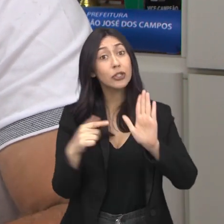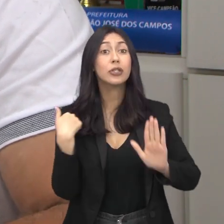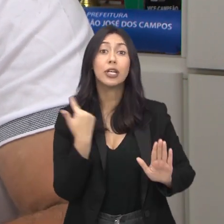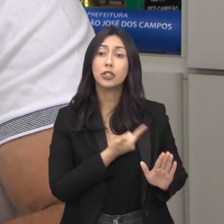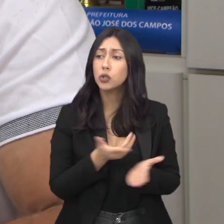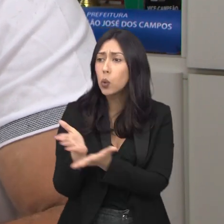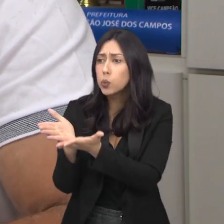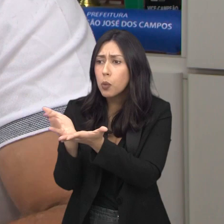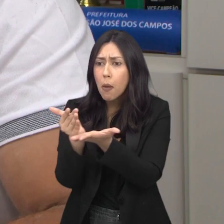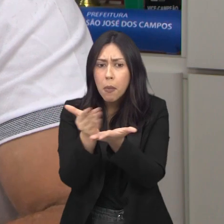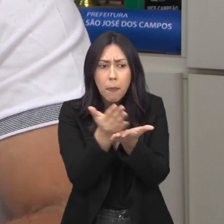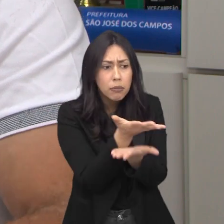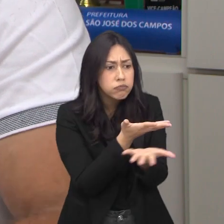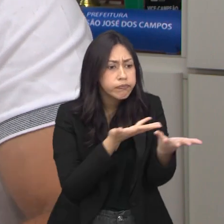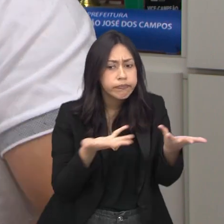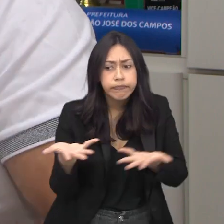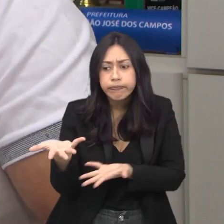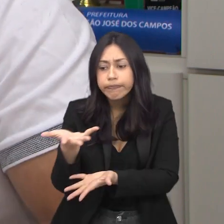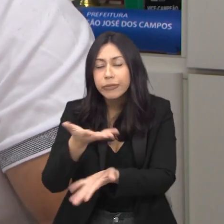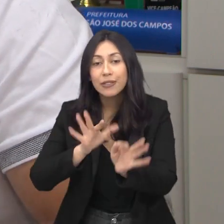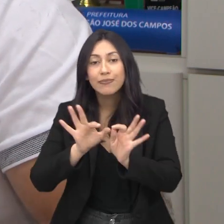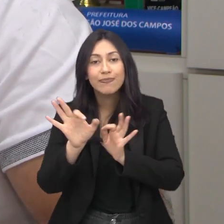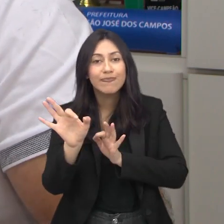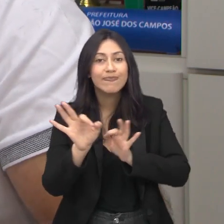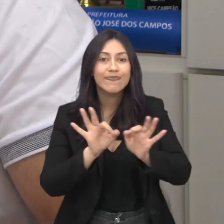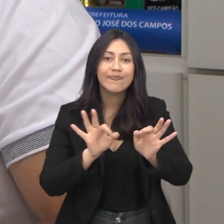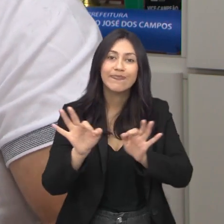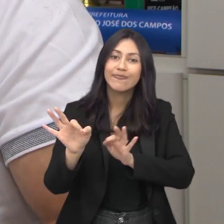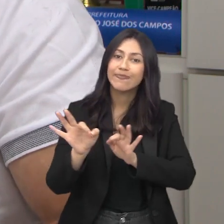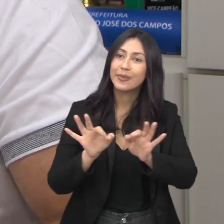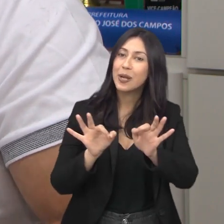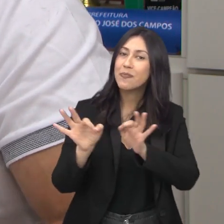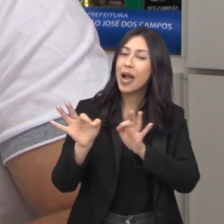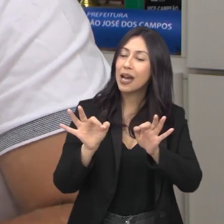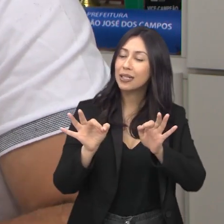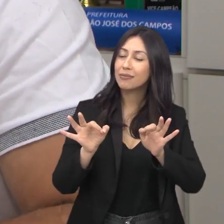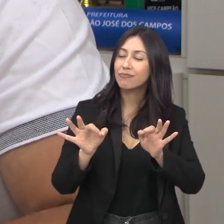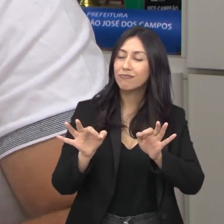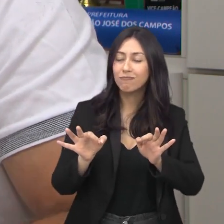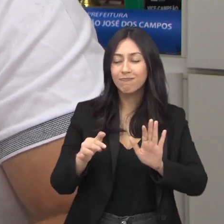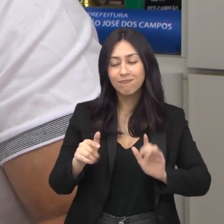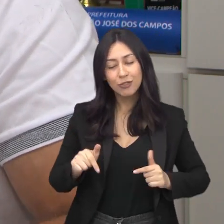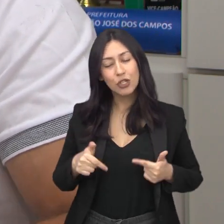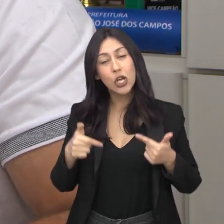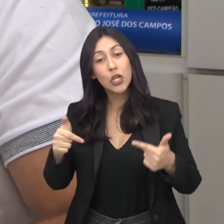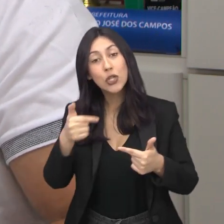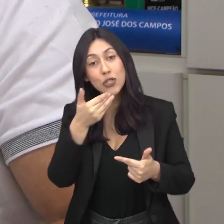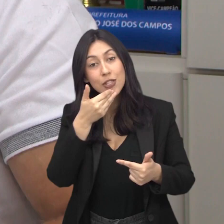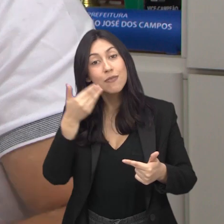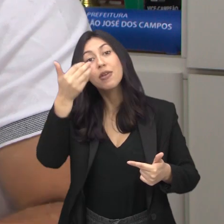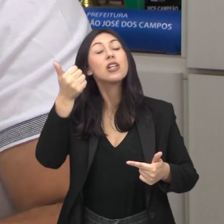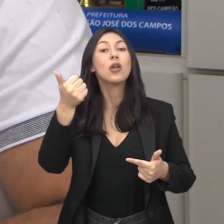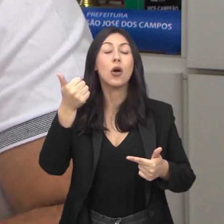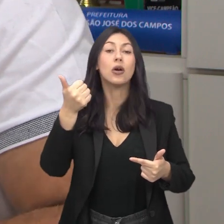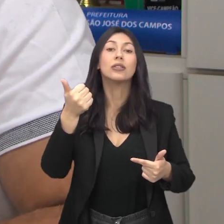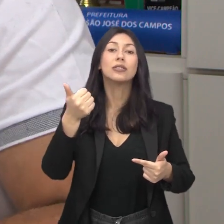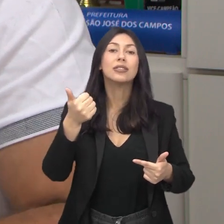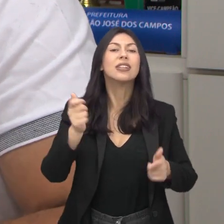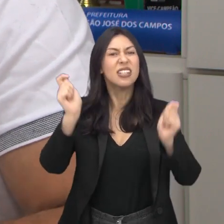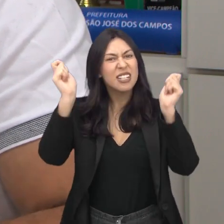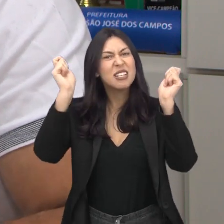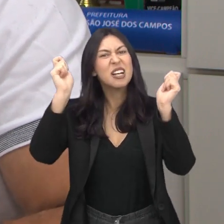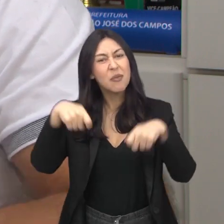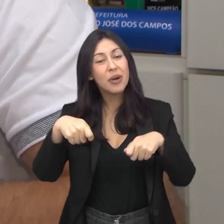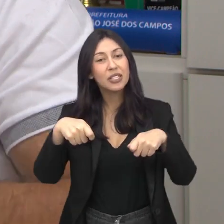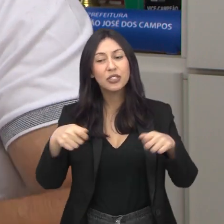gente consegue construir junto com toda a classe social da nossa cidade, e segmentos, em vários determinados segmentos, para que a